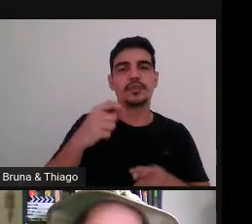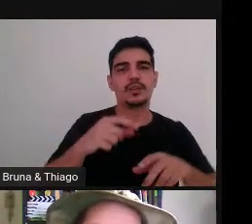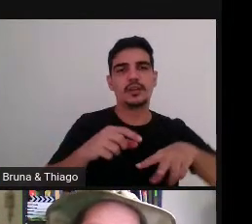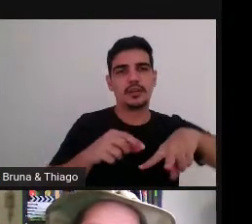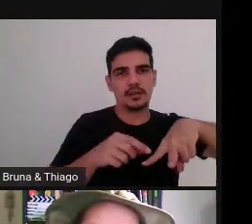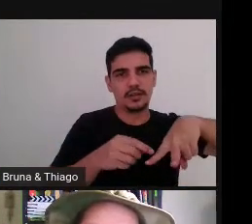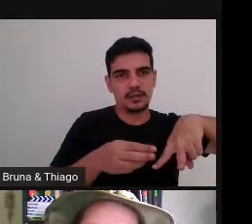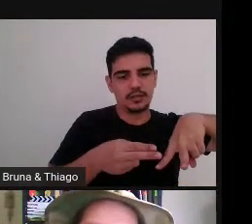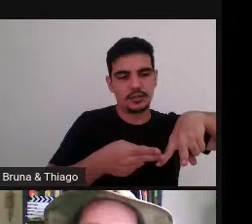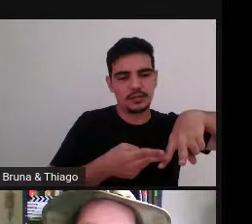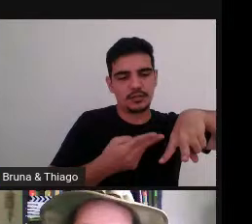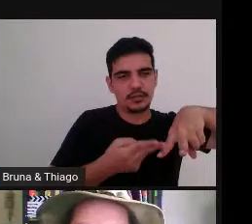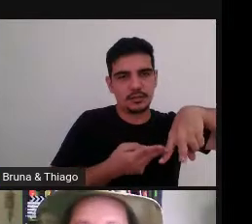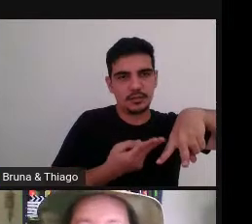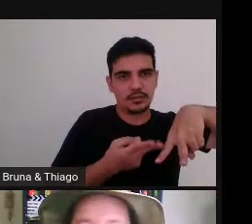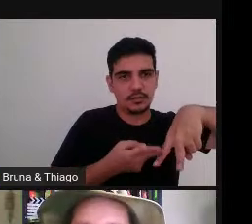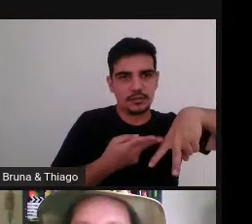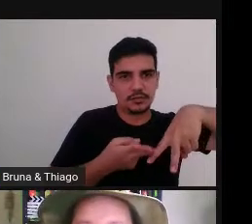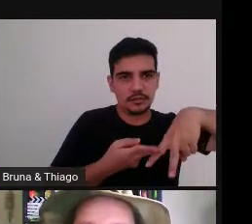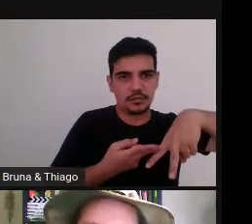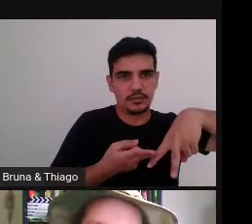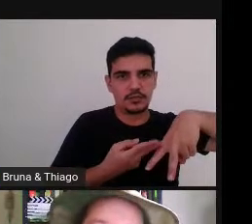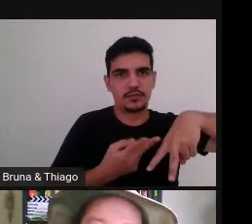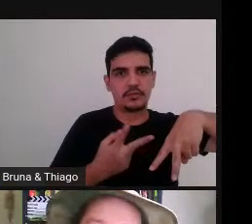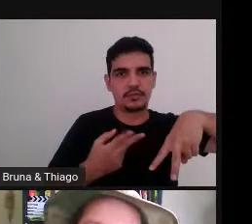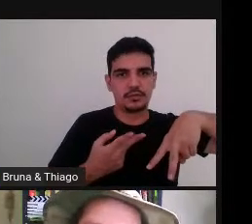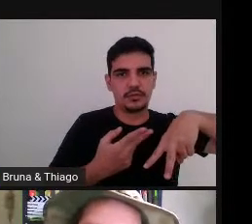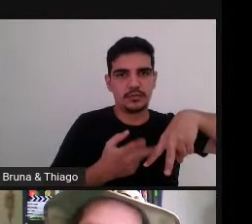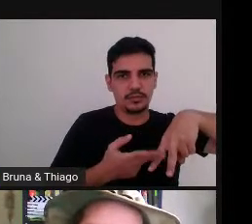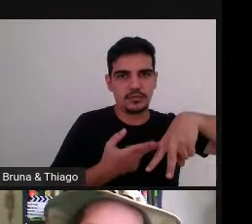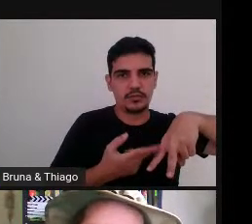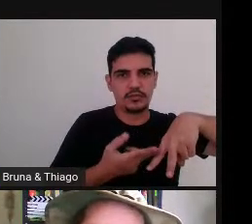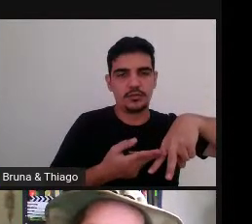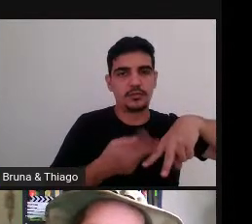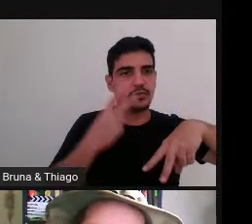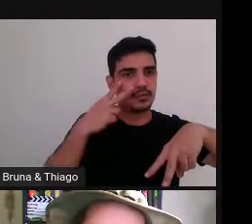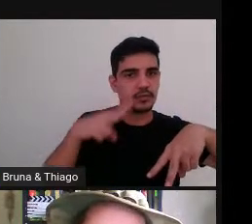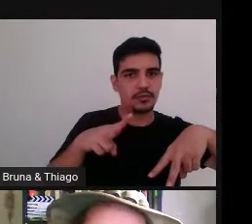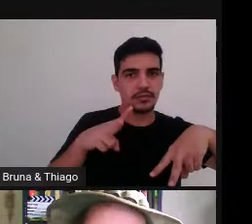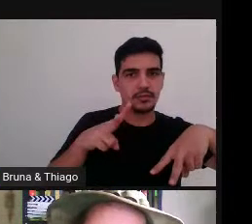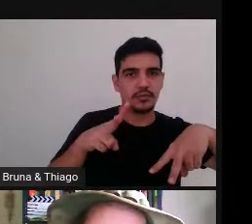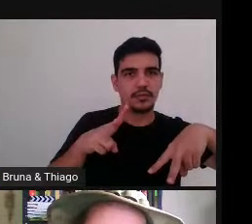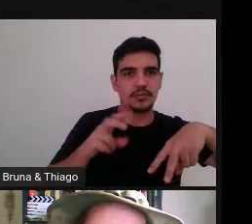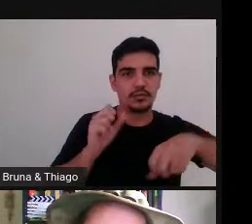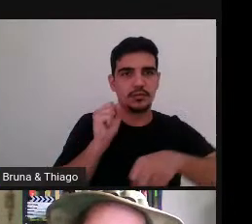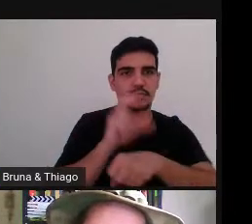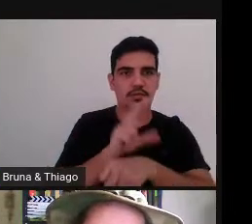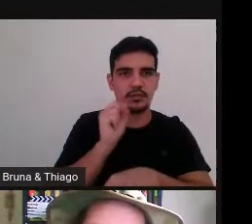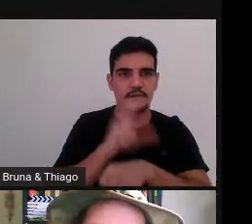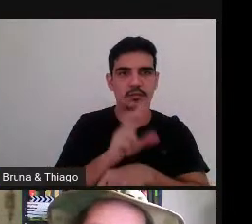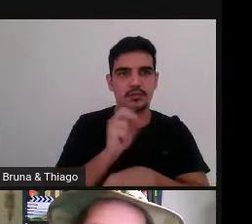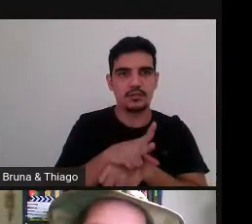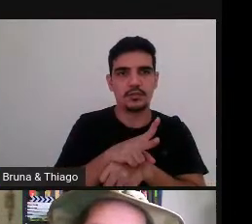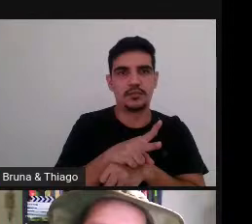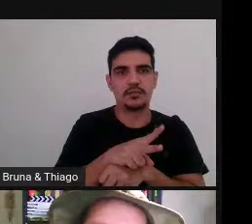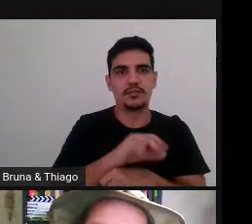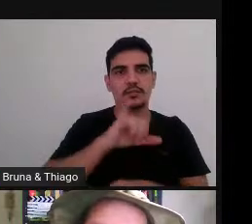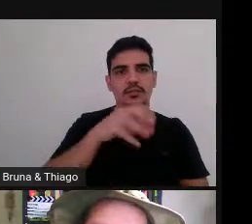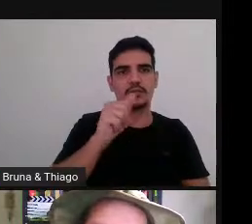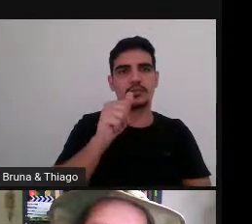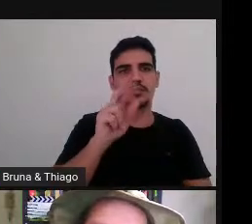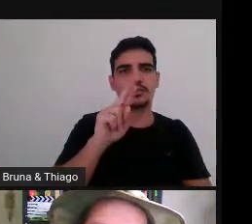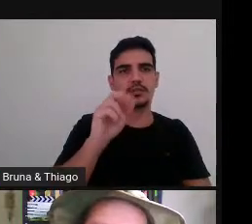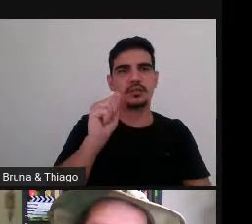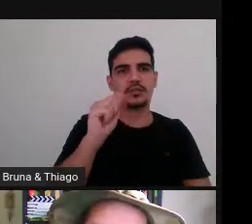fizeram a fasciotomia, né? Eles cortaram. Lembrando que aqui você tem um envenenamento, né? Provavelmente a jararaca ou